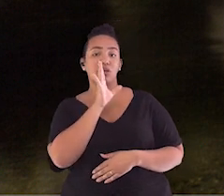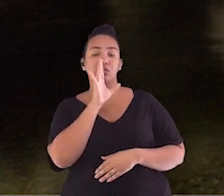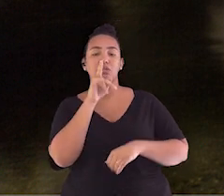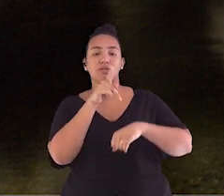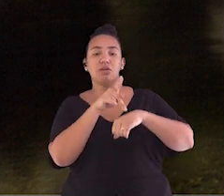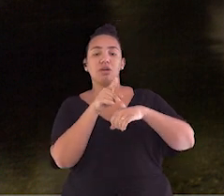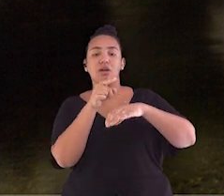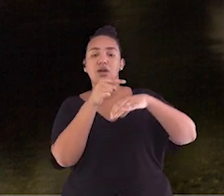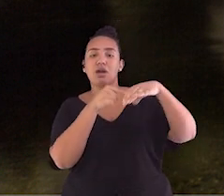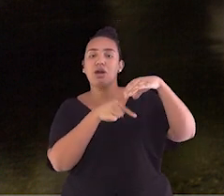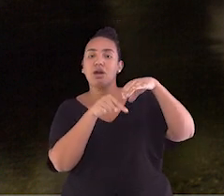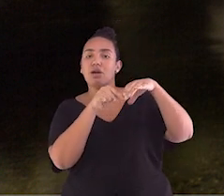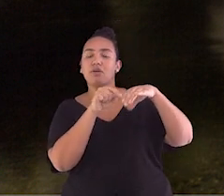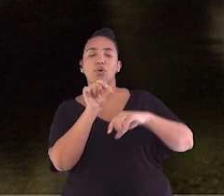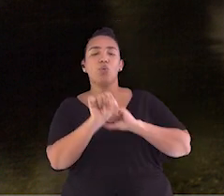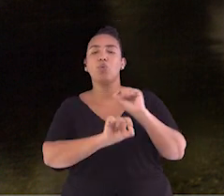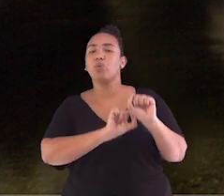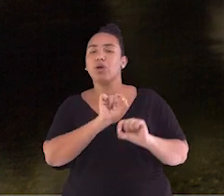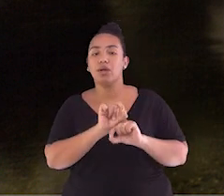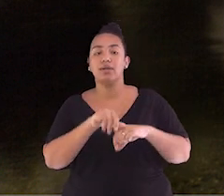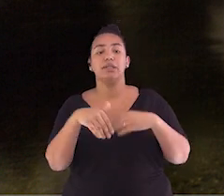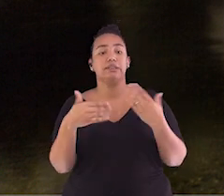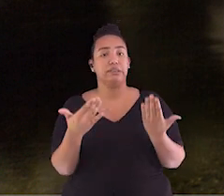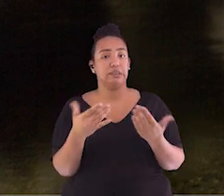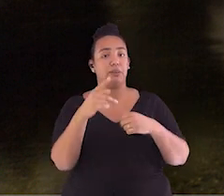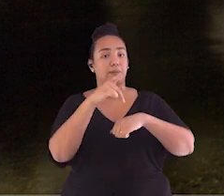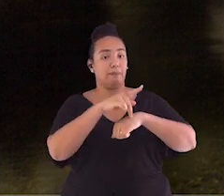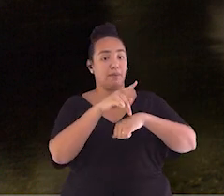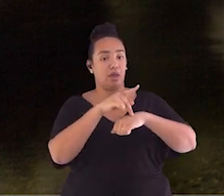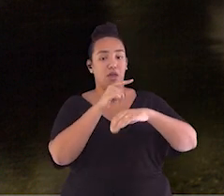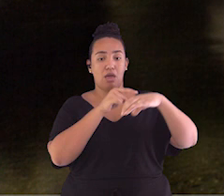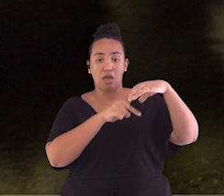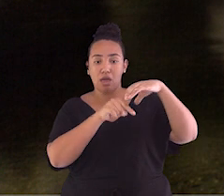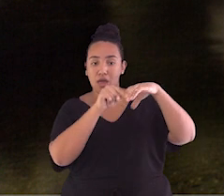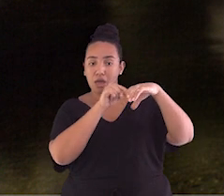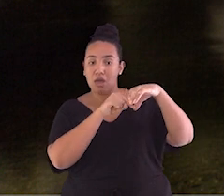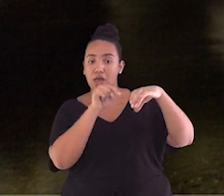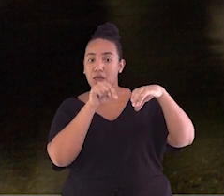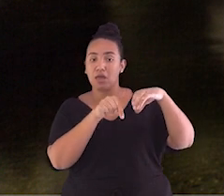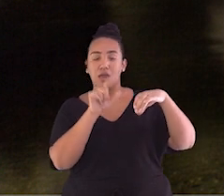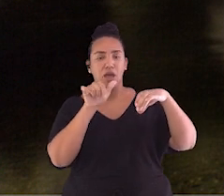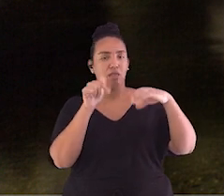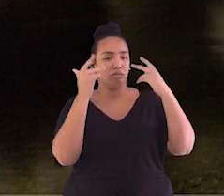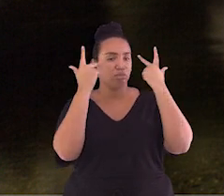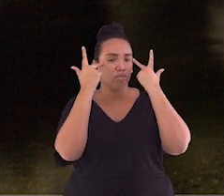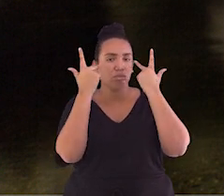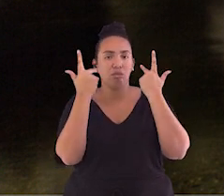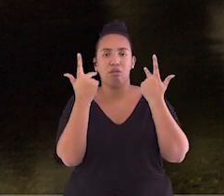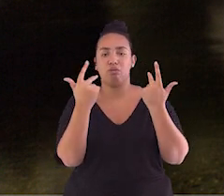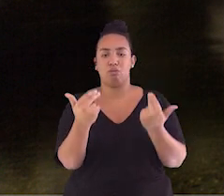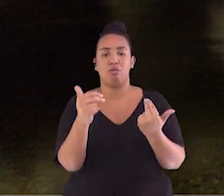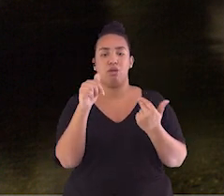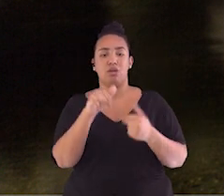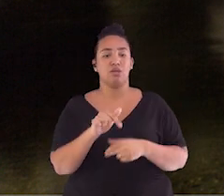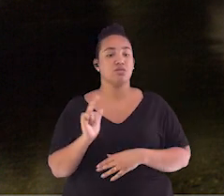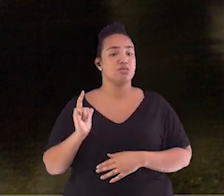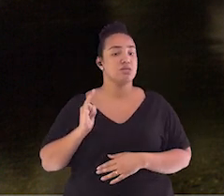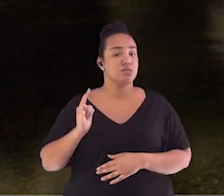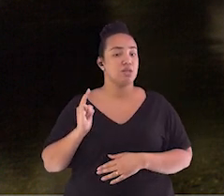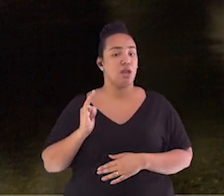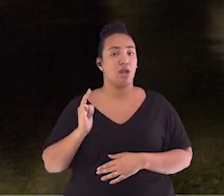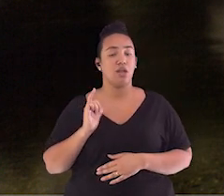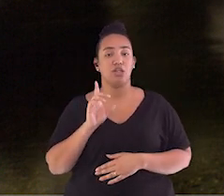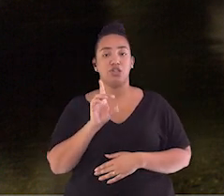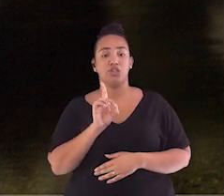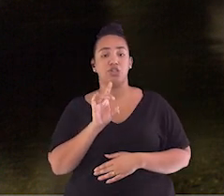caverna. Bom, as cavernas, elas consistem em uma cavidade natural e rochosa com dimensões que